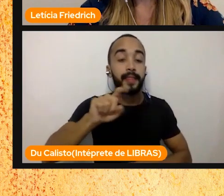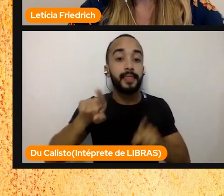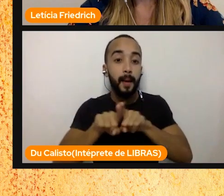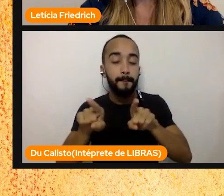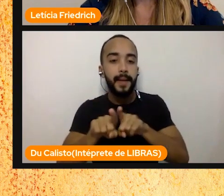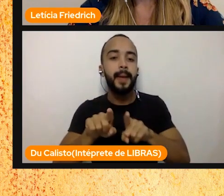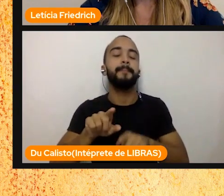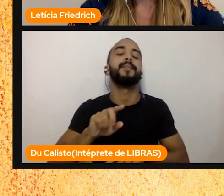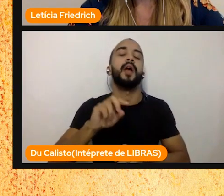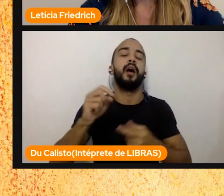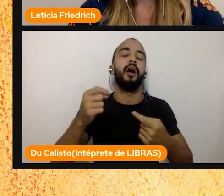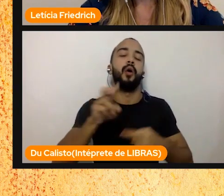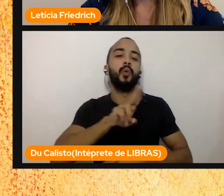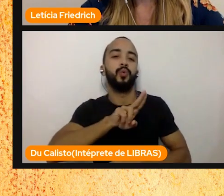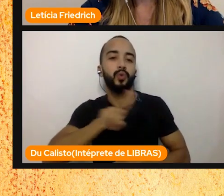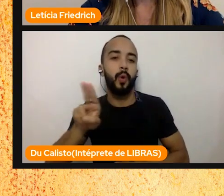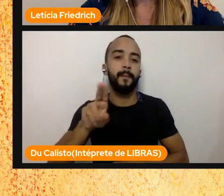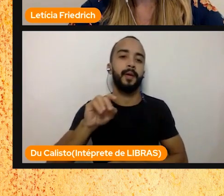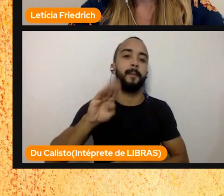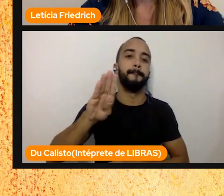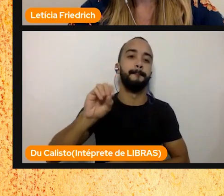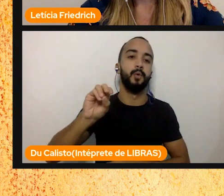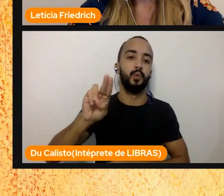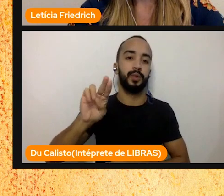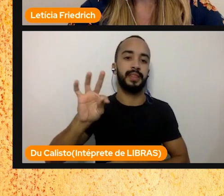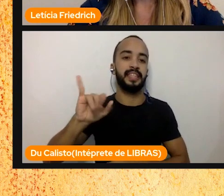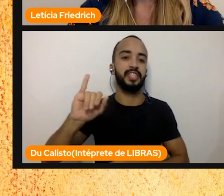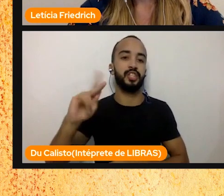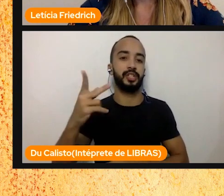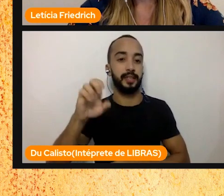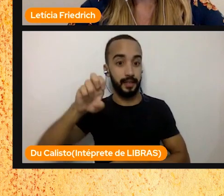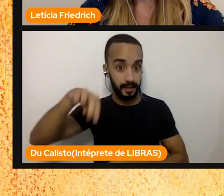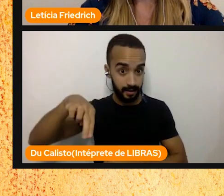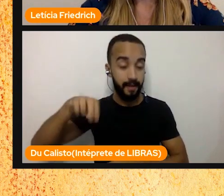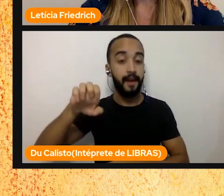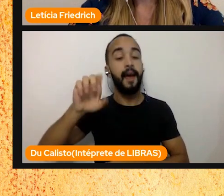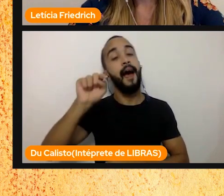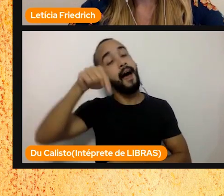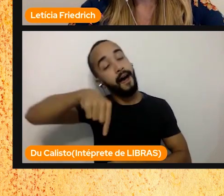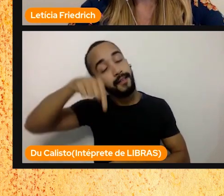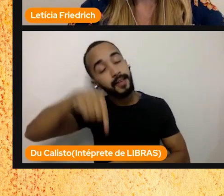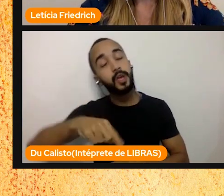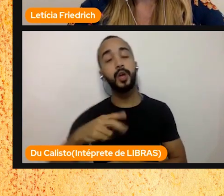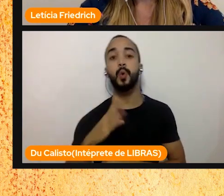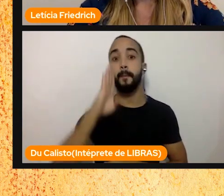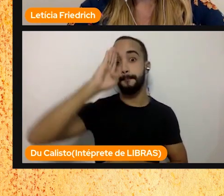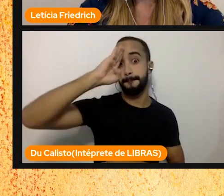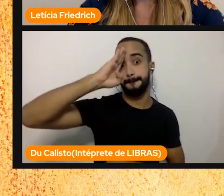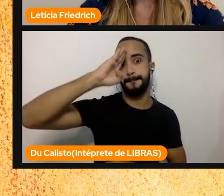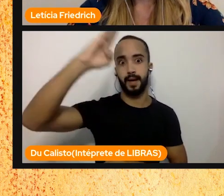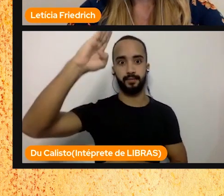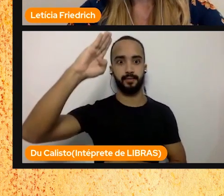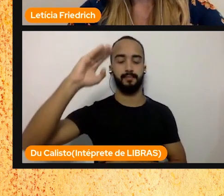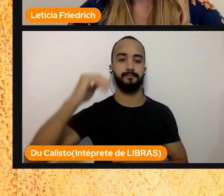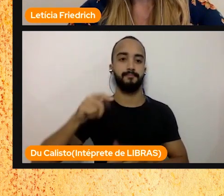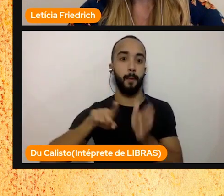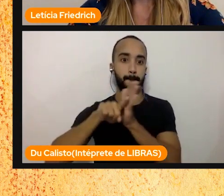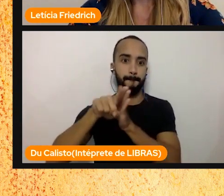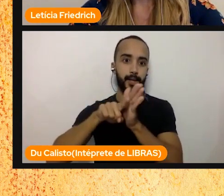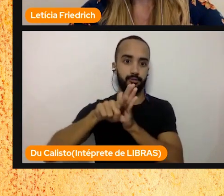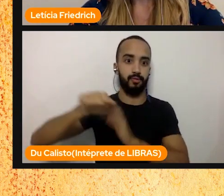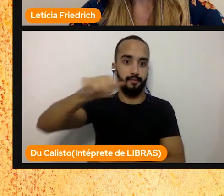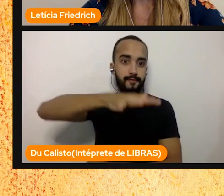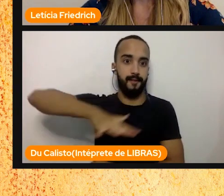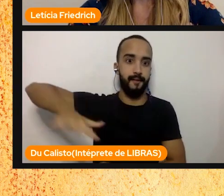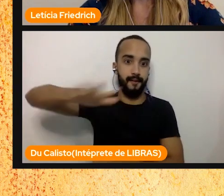que o Júlio deve conhecer, é o maior pesquisador de animação aqui de Pernambuco, dos maiores do Brasil, e eu perguntei a ele, Marcos,